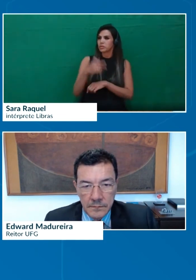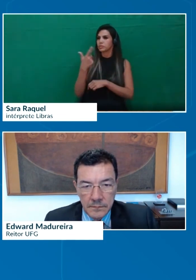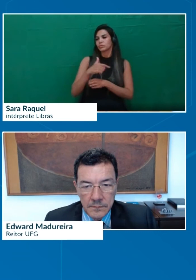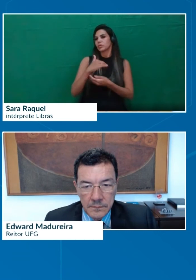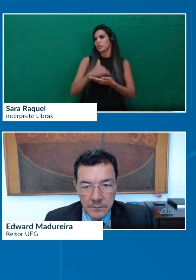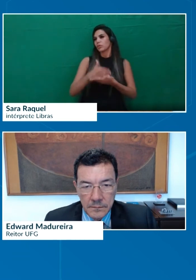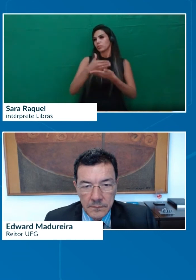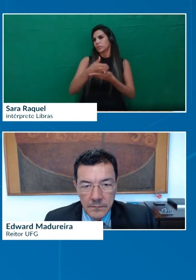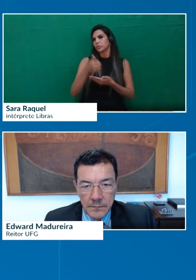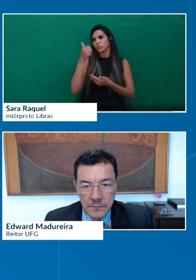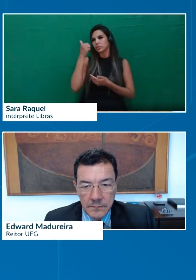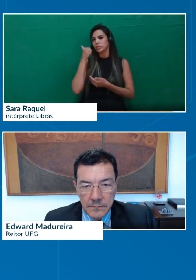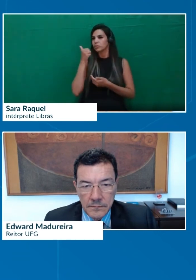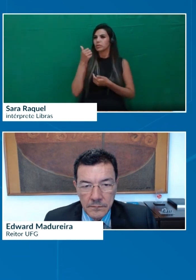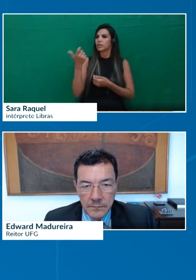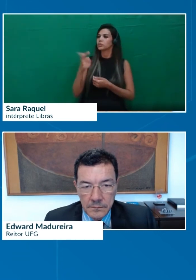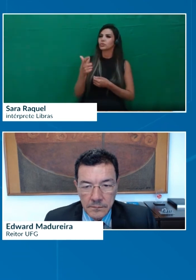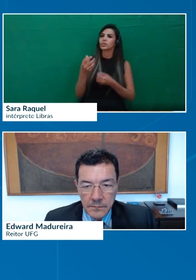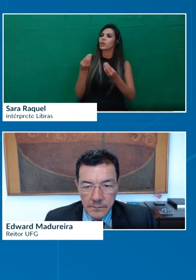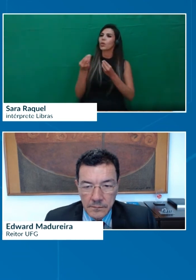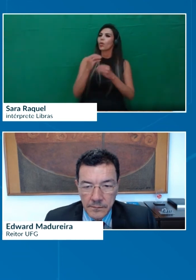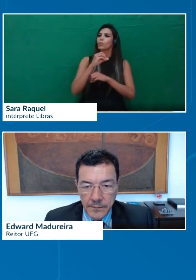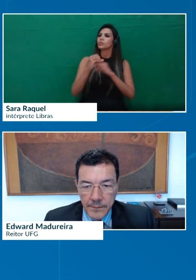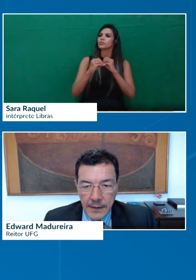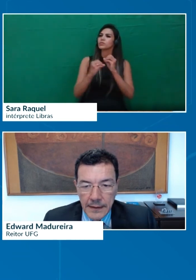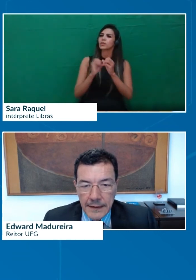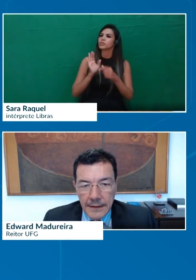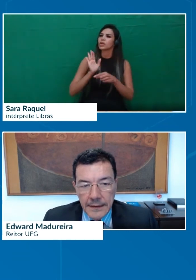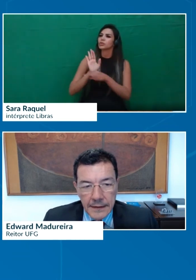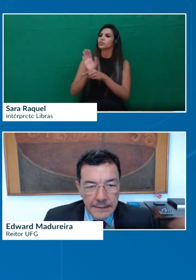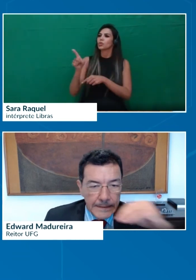para que eles pudessem acompanhar o ensino remoto.